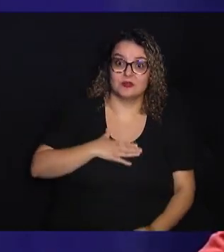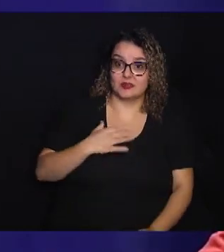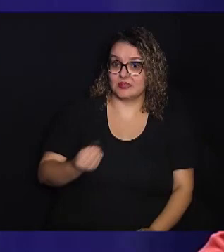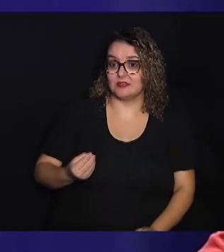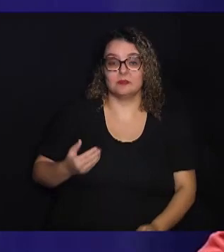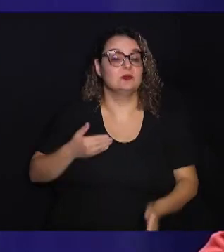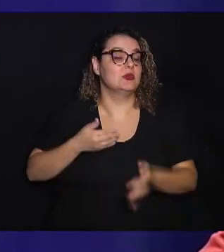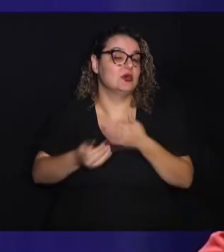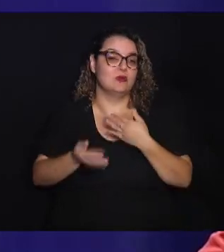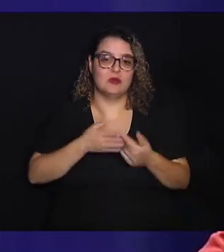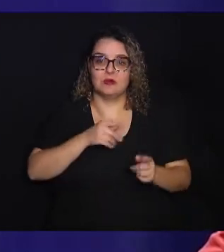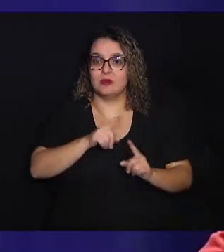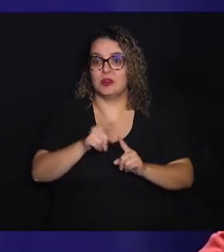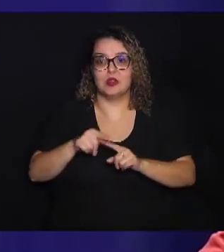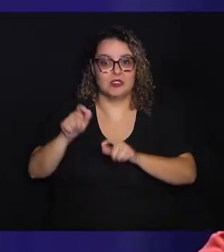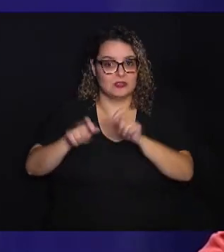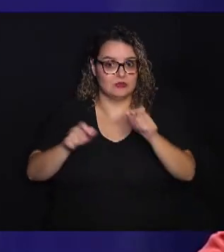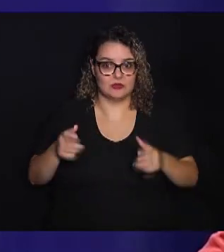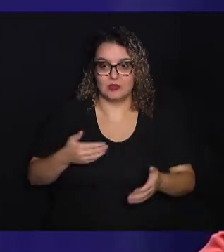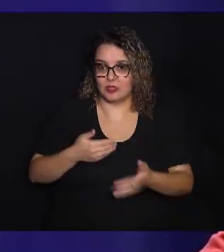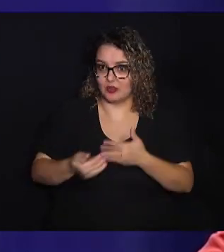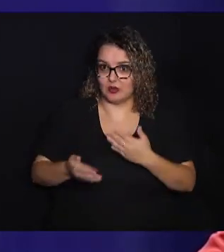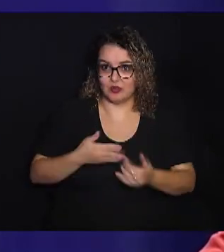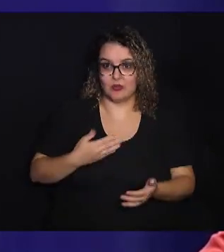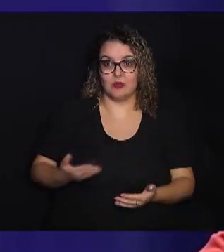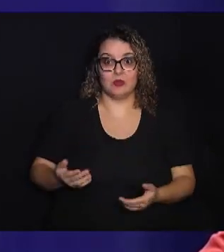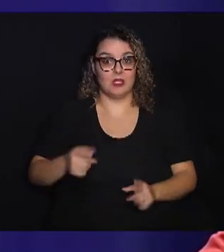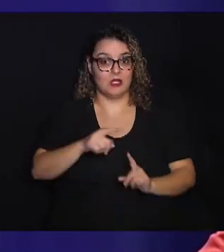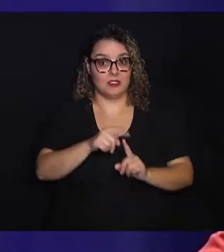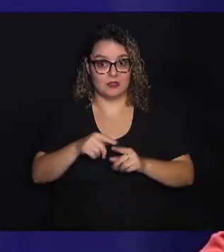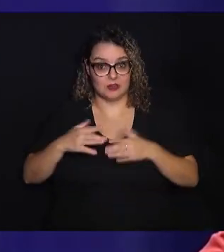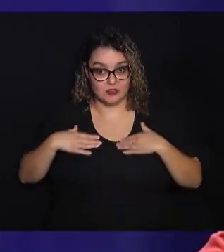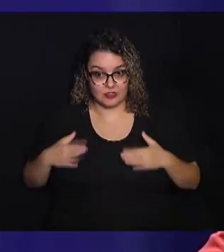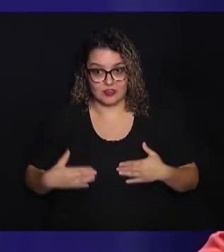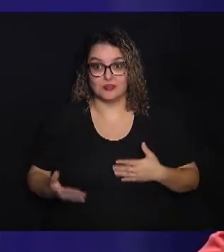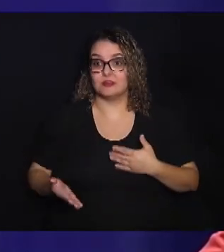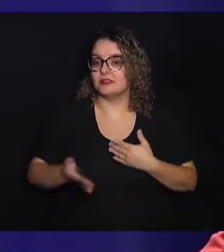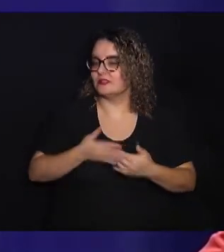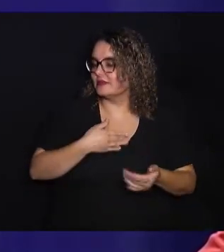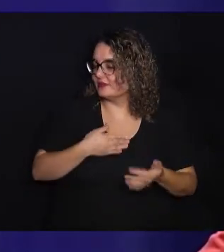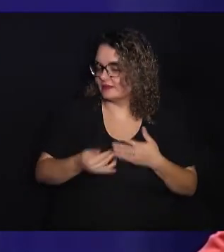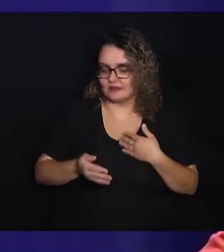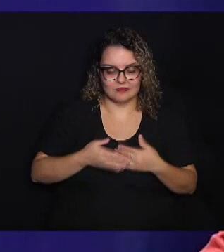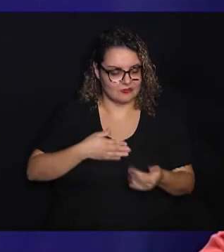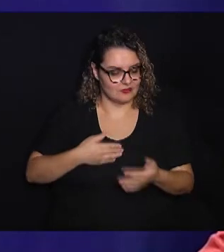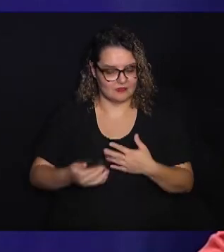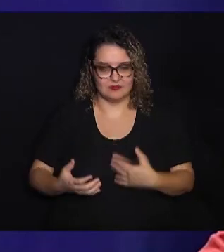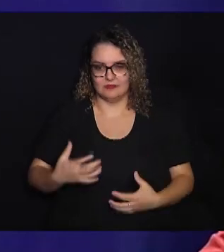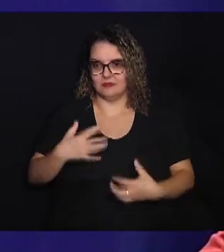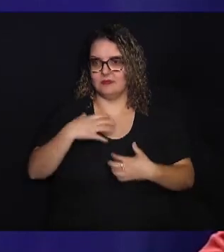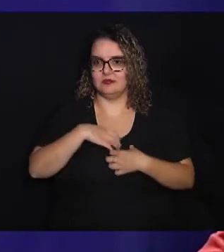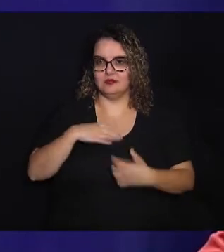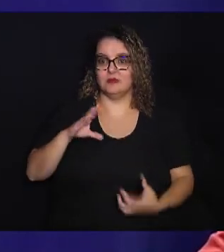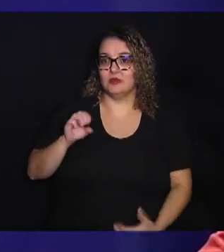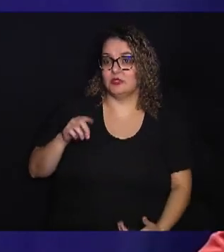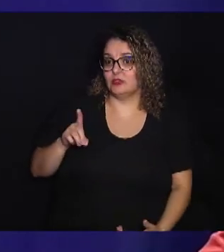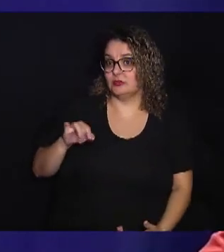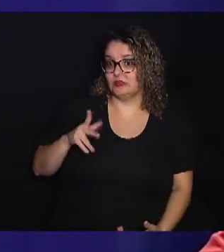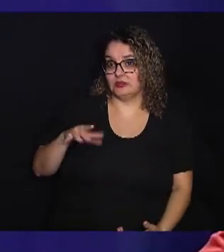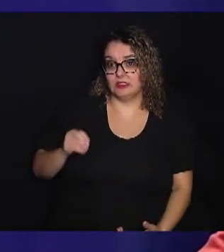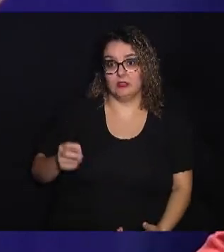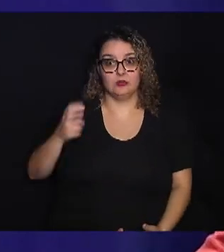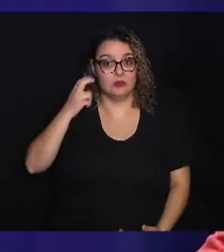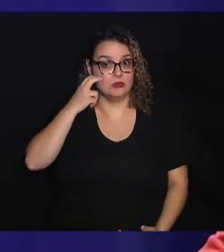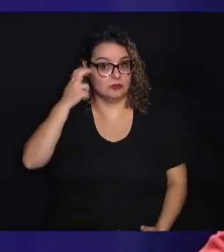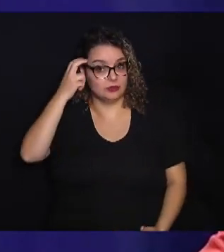qualquer tipo de pessoa, qualquer tipo de corpo, independente da sua condição, seja ela